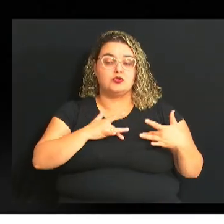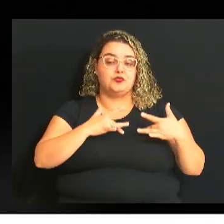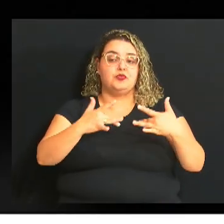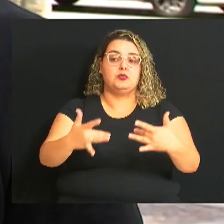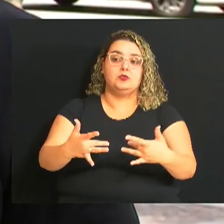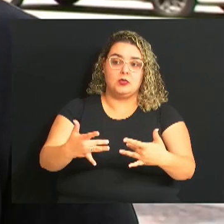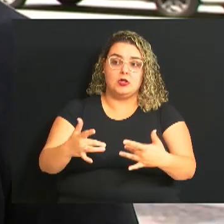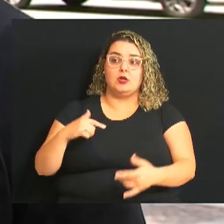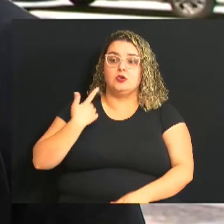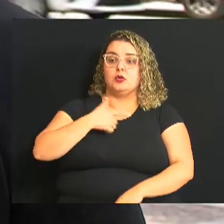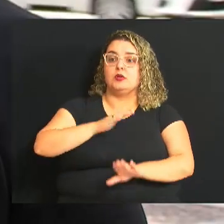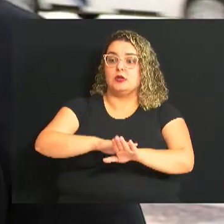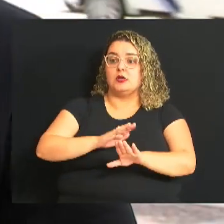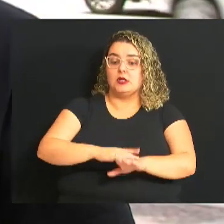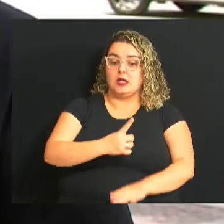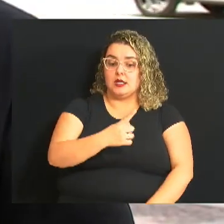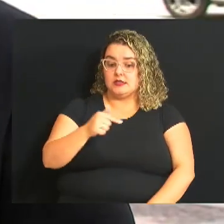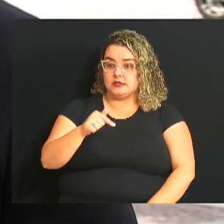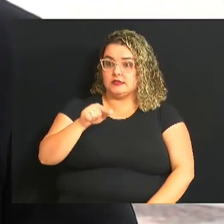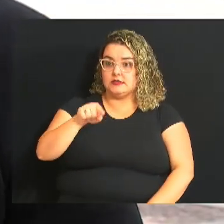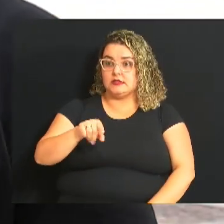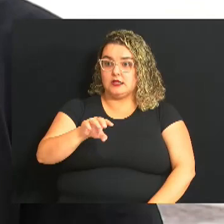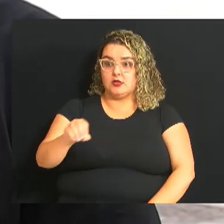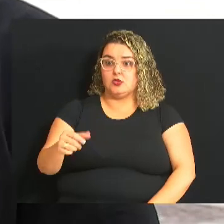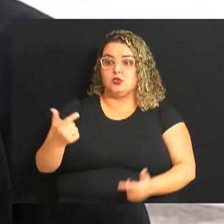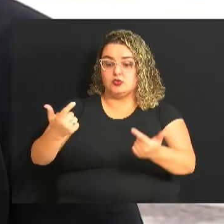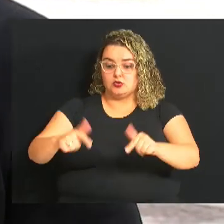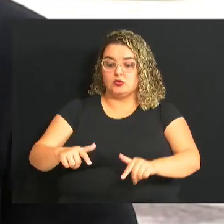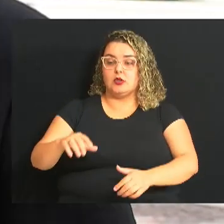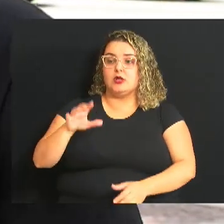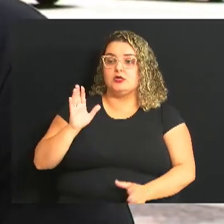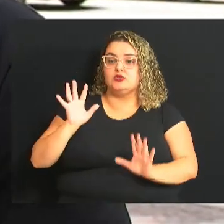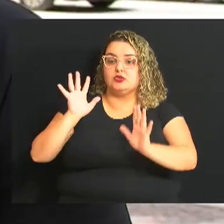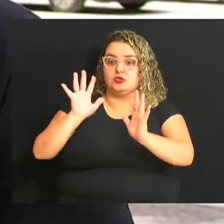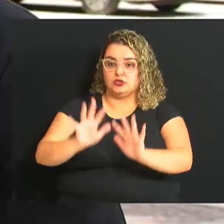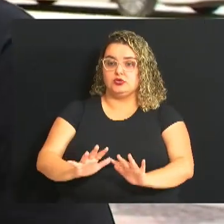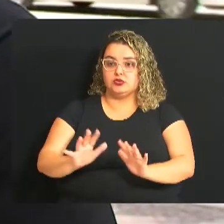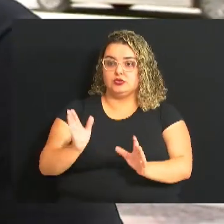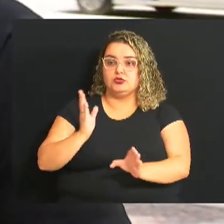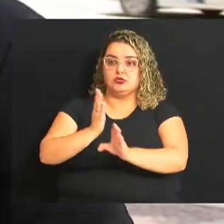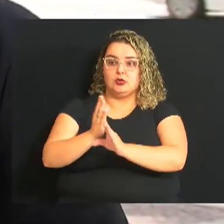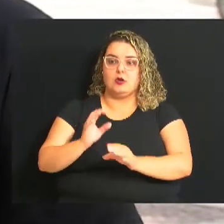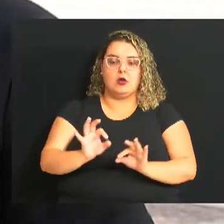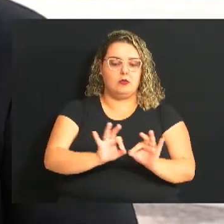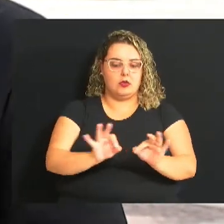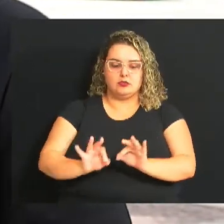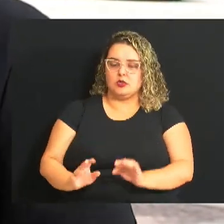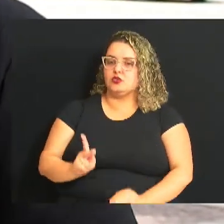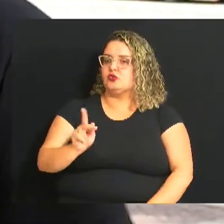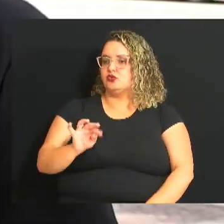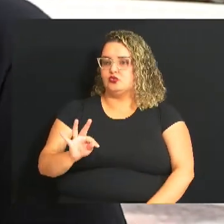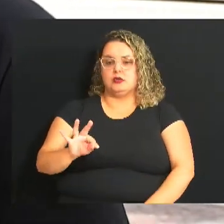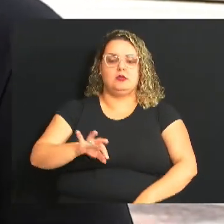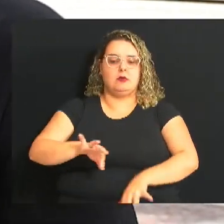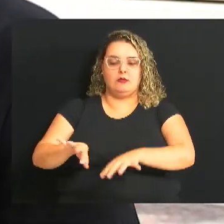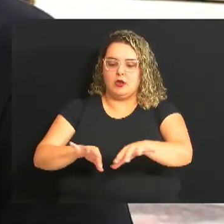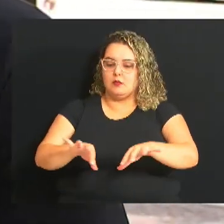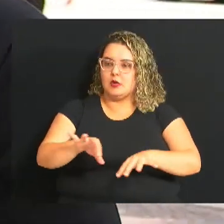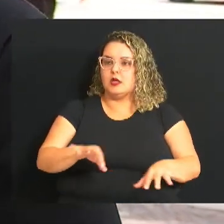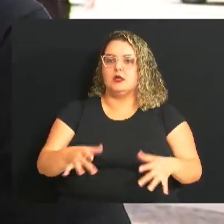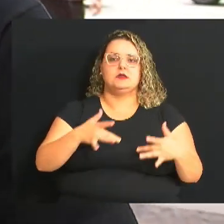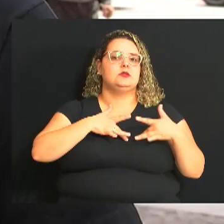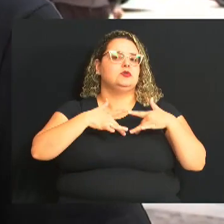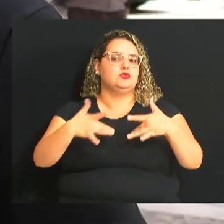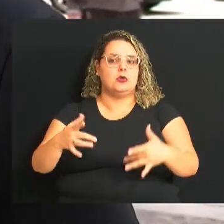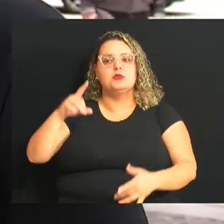ação começa às 17 horas no nosso ponto de encontro, onde a gente faz toda a montagem dos kits, a separação dos itens que vão ser doados naquele